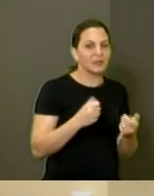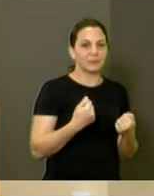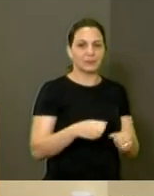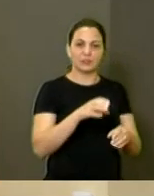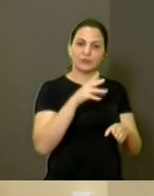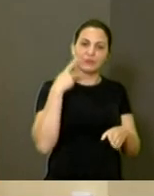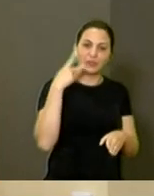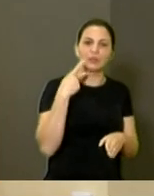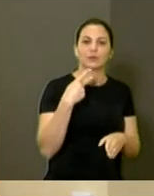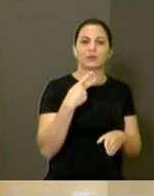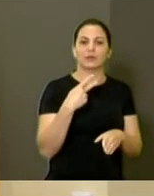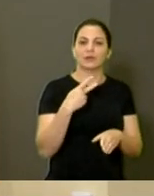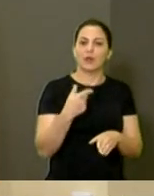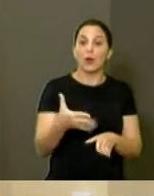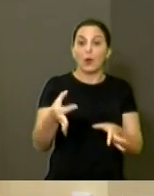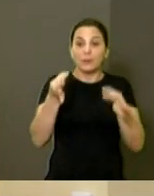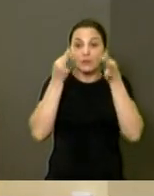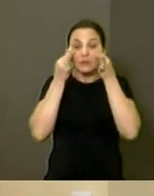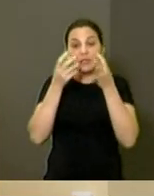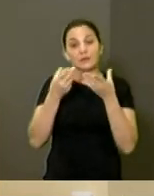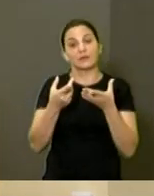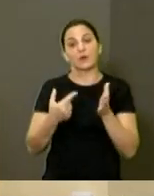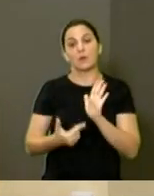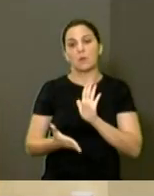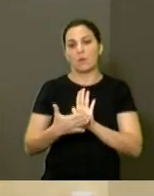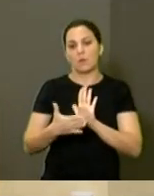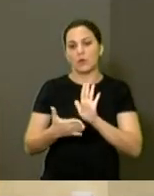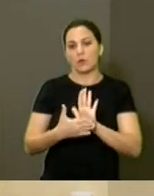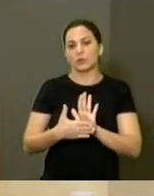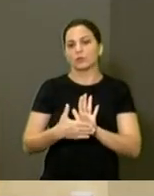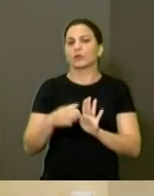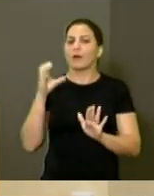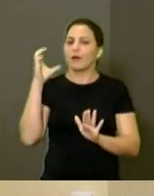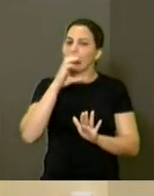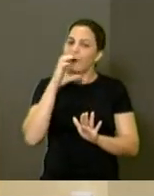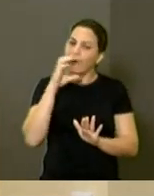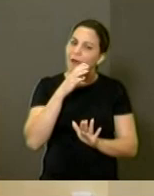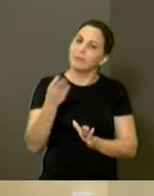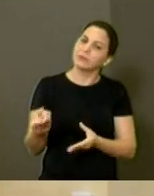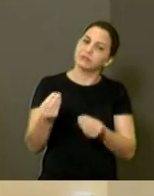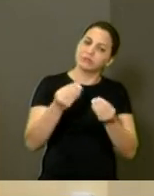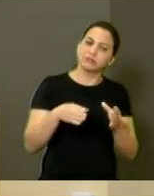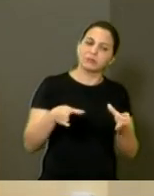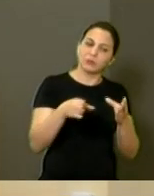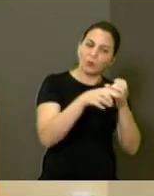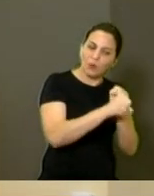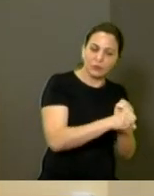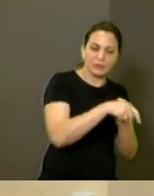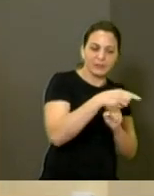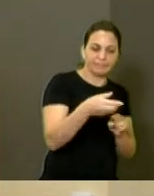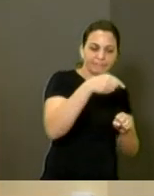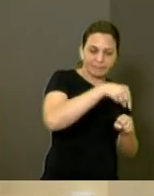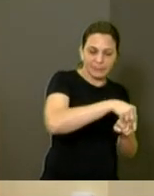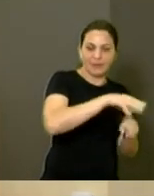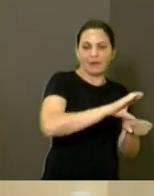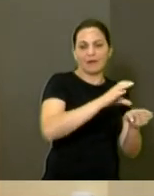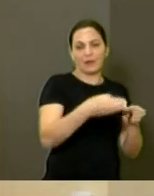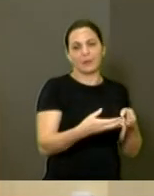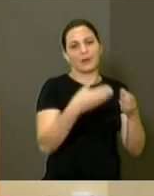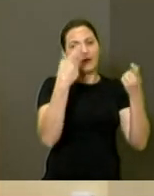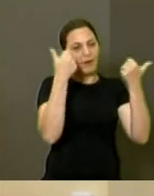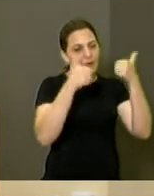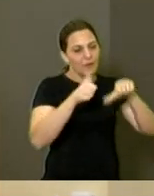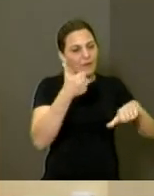observação são espero que a gente possa em breve né receber as contas para que a gente cumpra com a nossa obrigação de avaliar